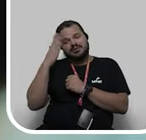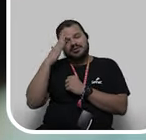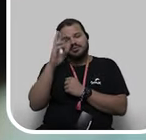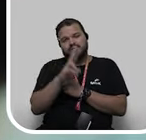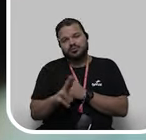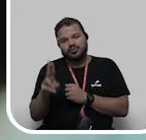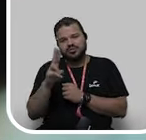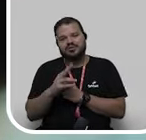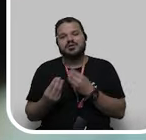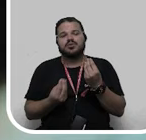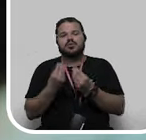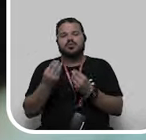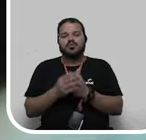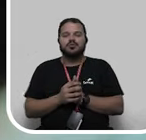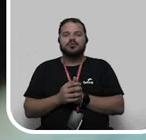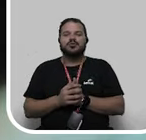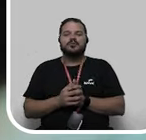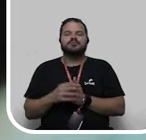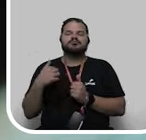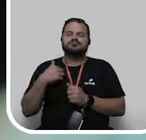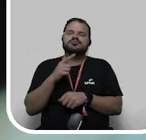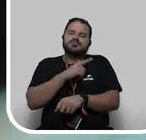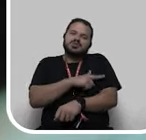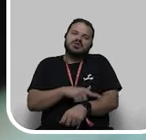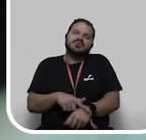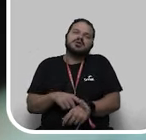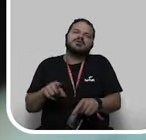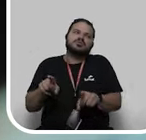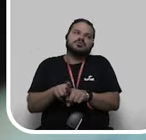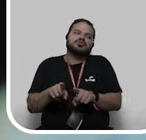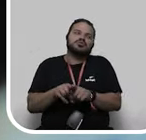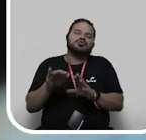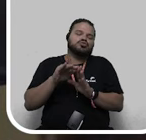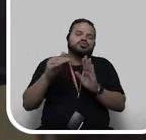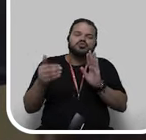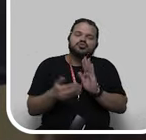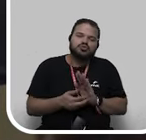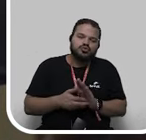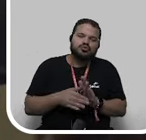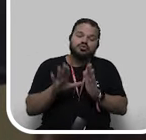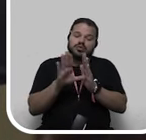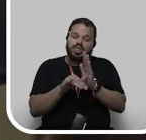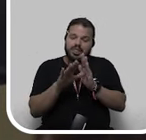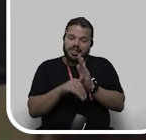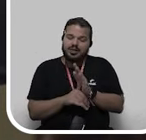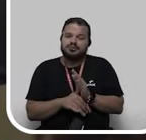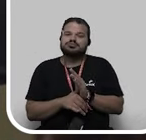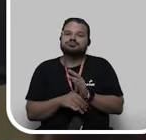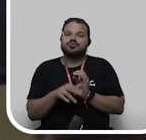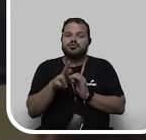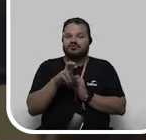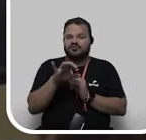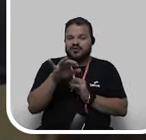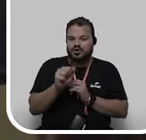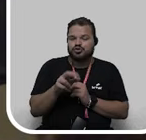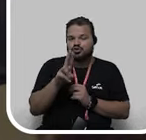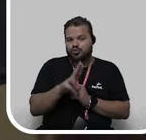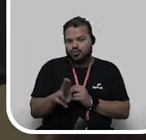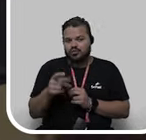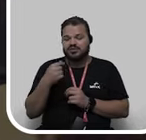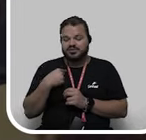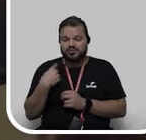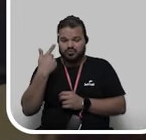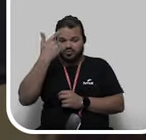as tecnologias e também se comportar, porque tudo que um criminoso e um fraudador usa são elementos que nós